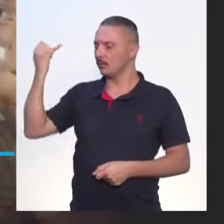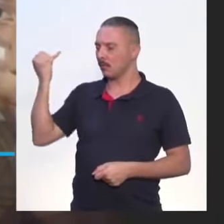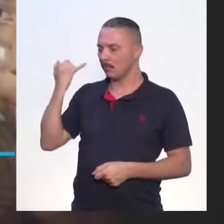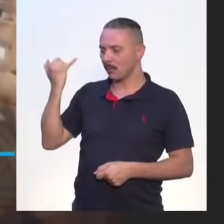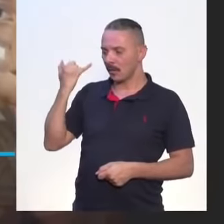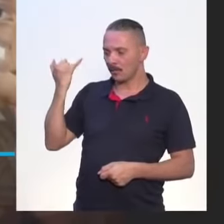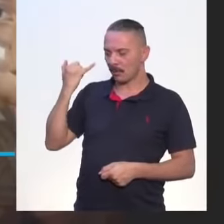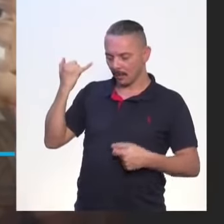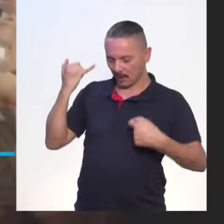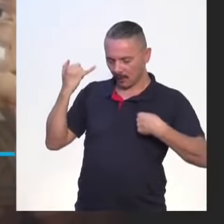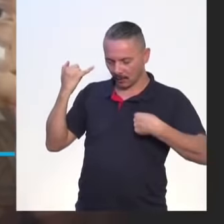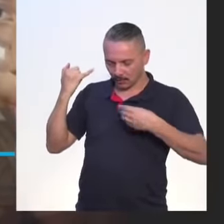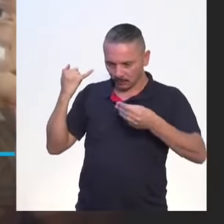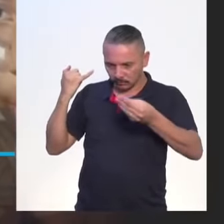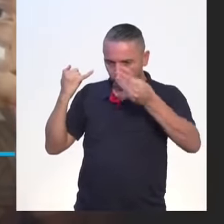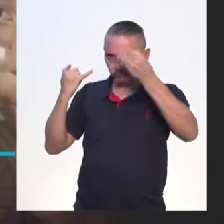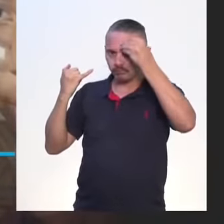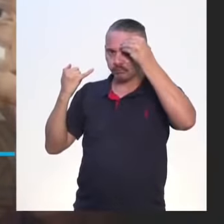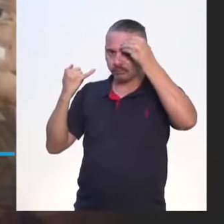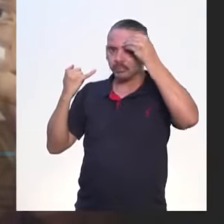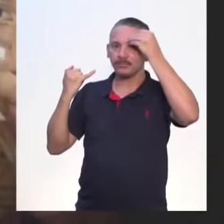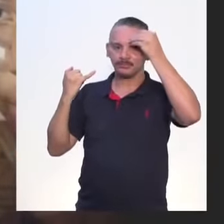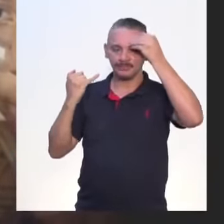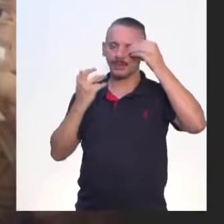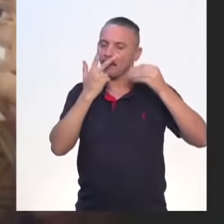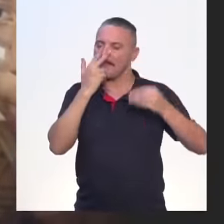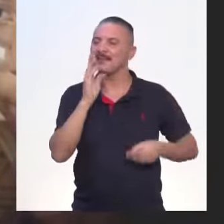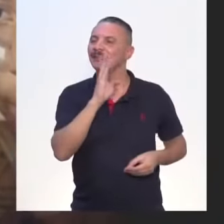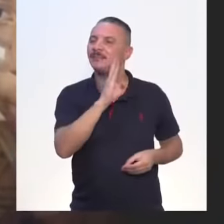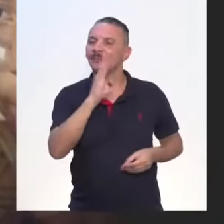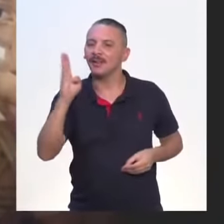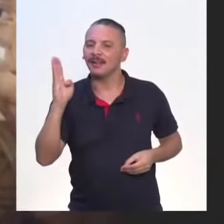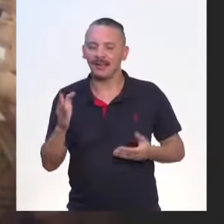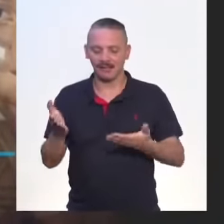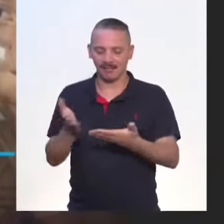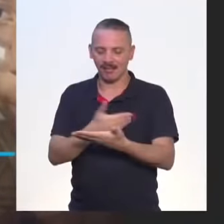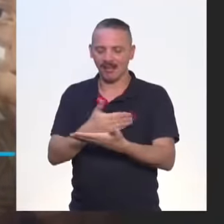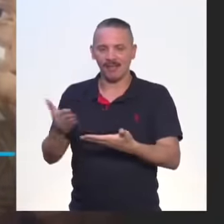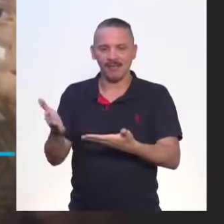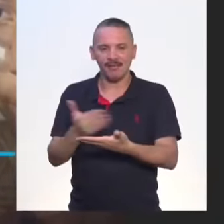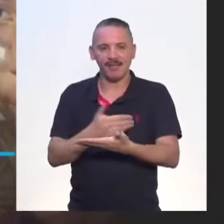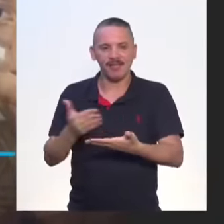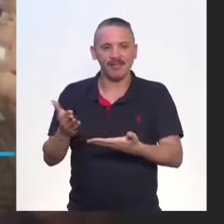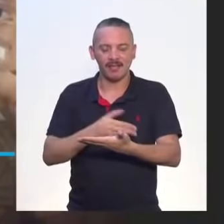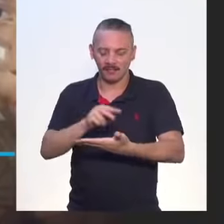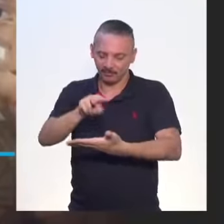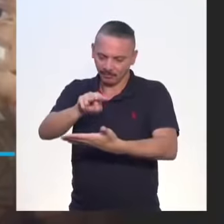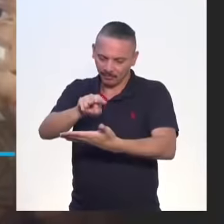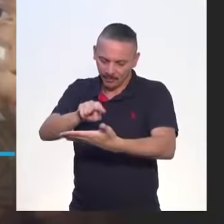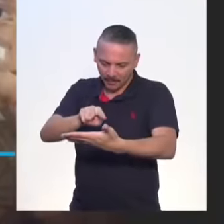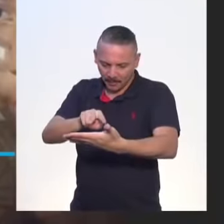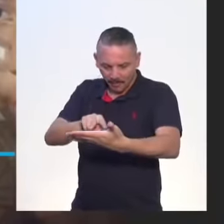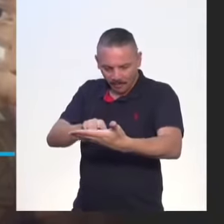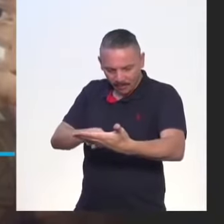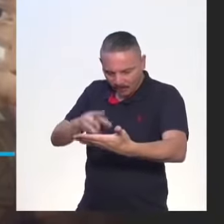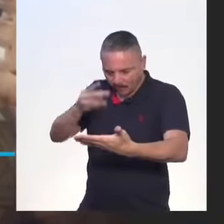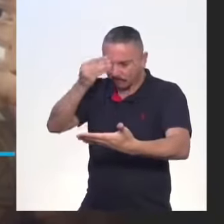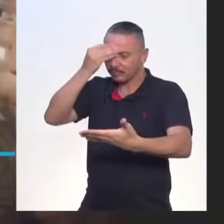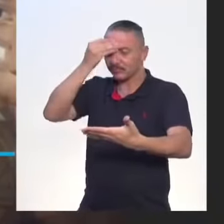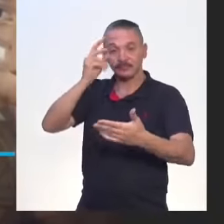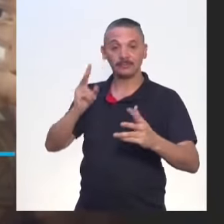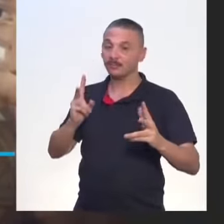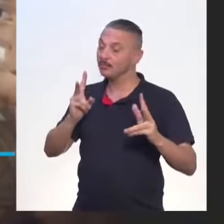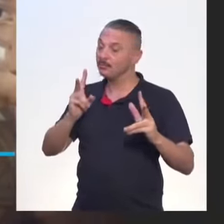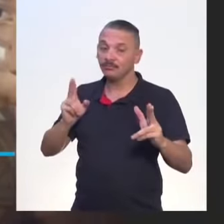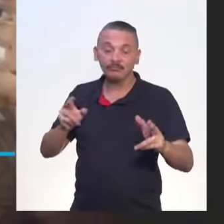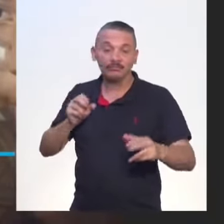não esquecer. Eles são como uma biblioteca, um livro onde a gente vai buscar uma referência, né, de uma história, de um